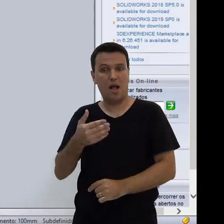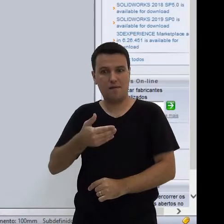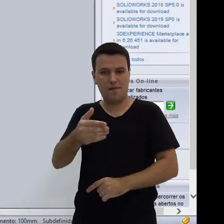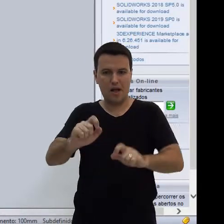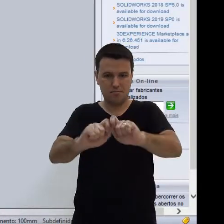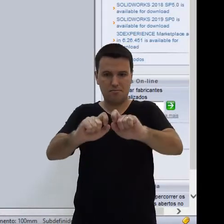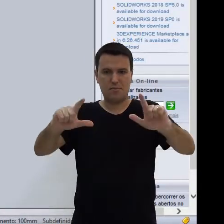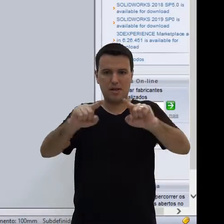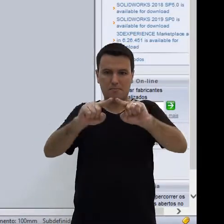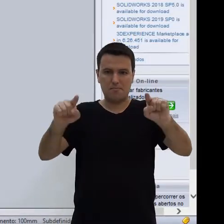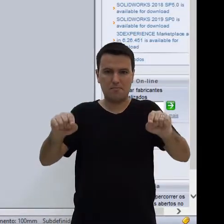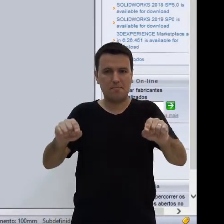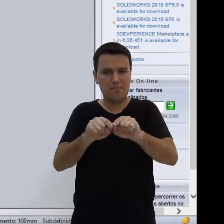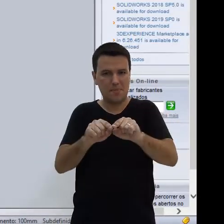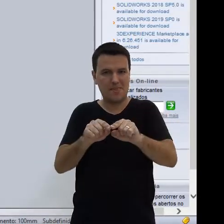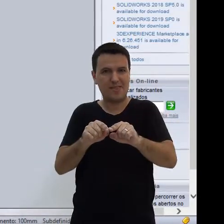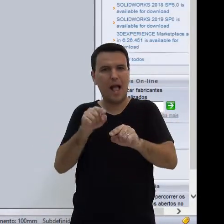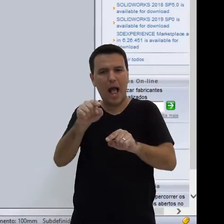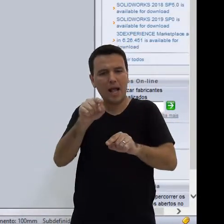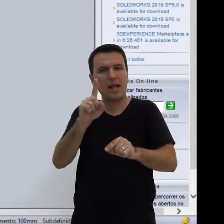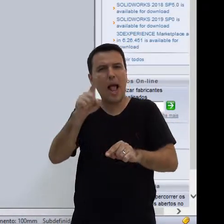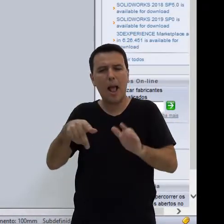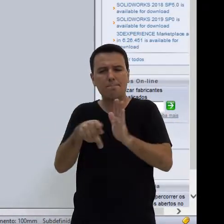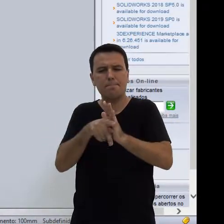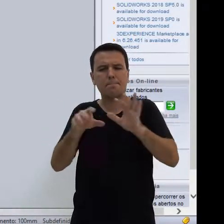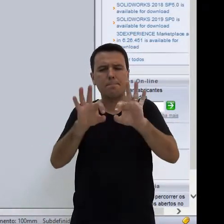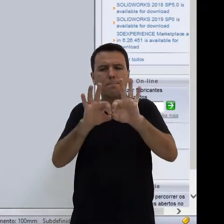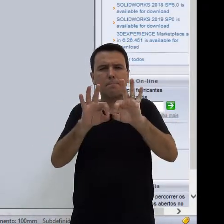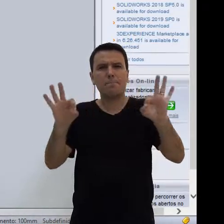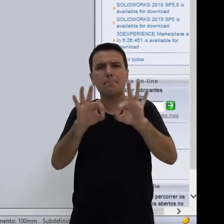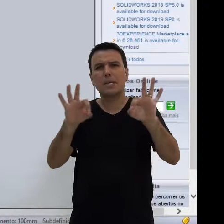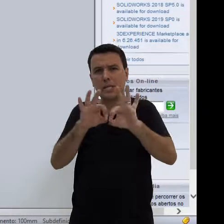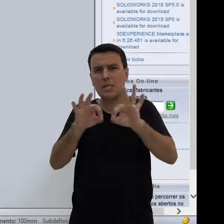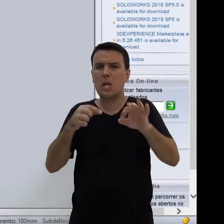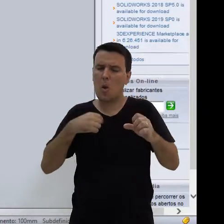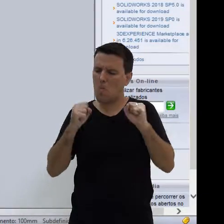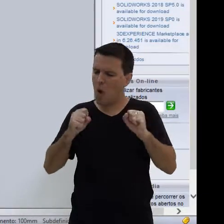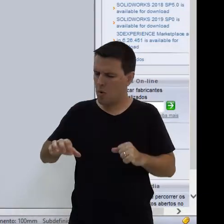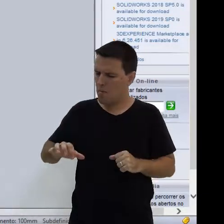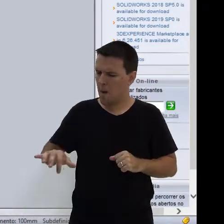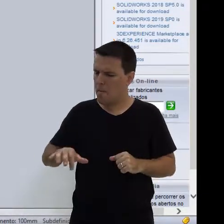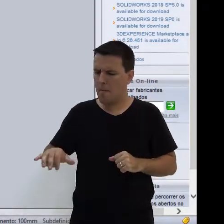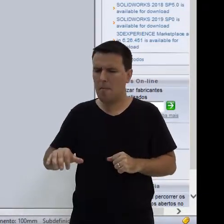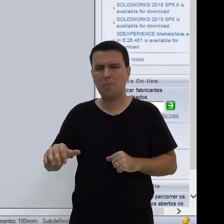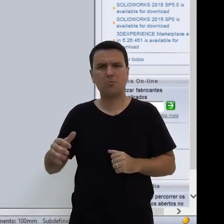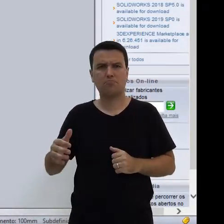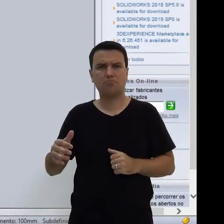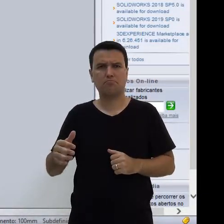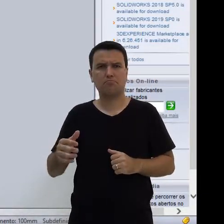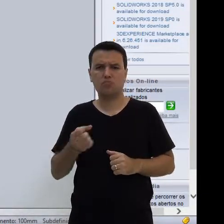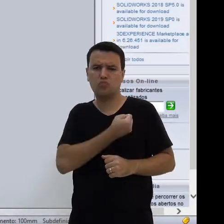um clique e aparece essa caixa piscando, né? Então nesse momento eu posso digitar o valor correto aqui em